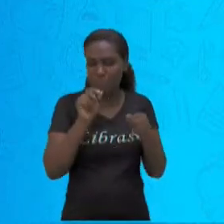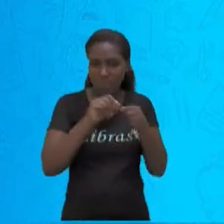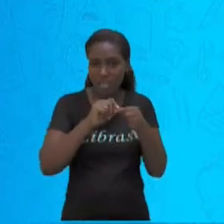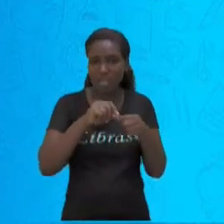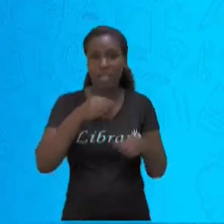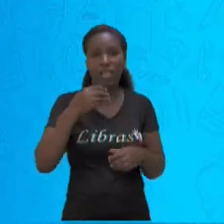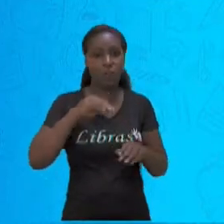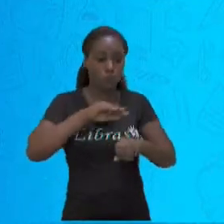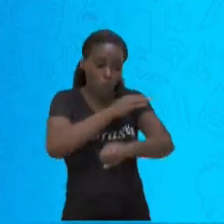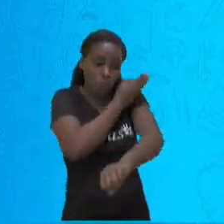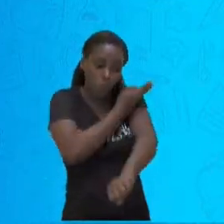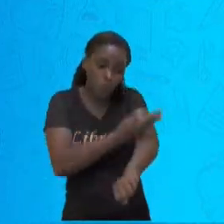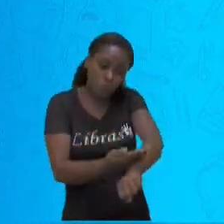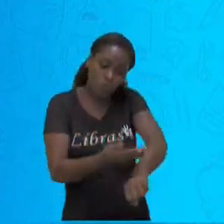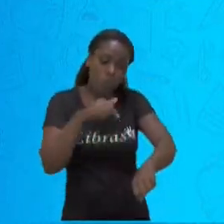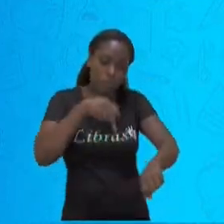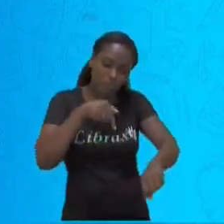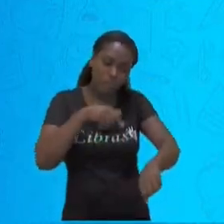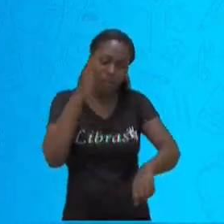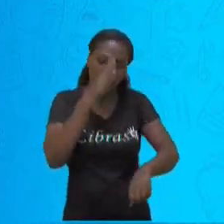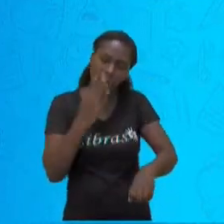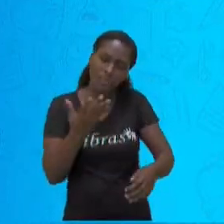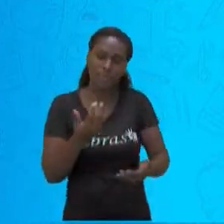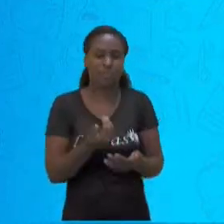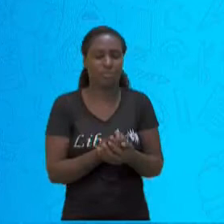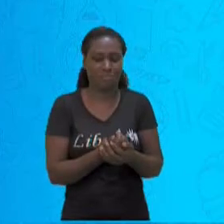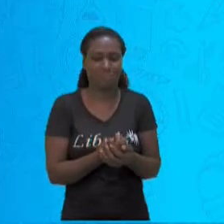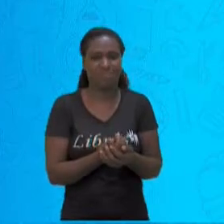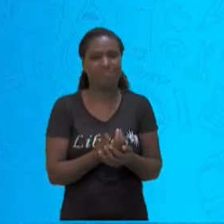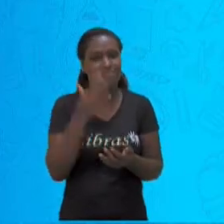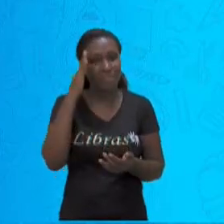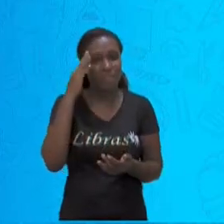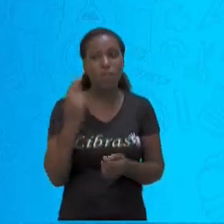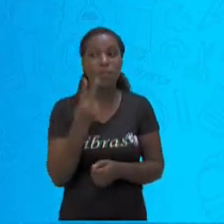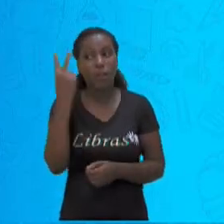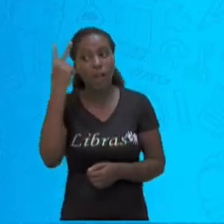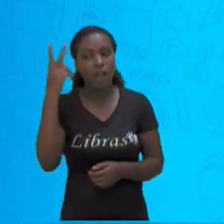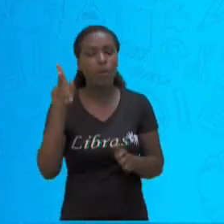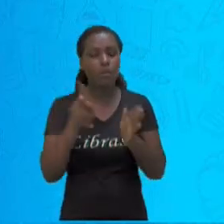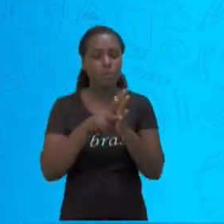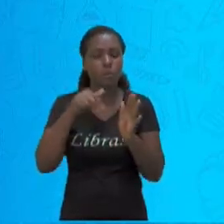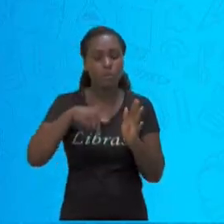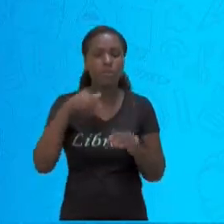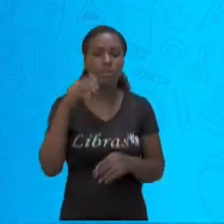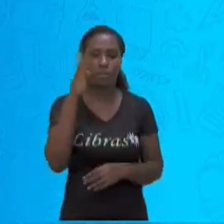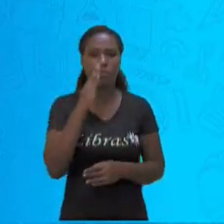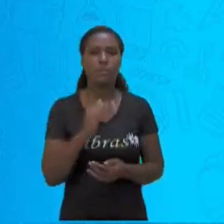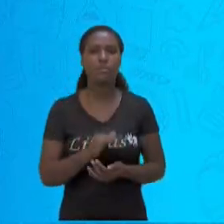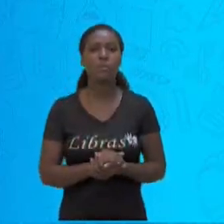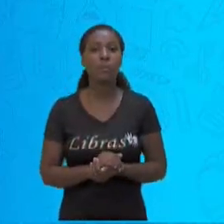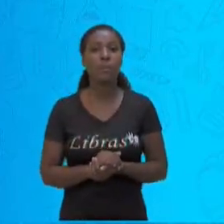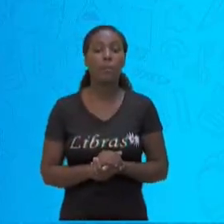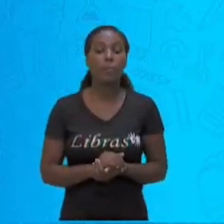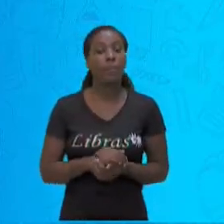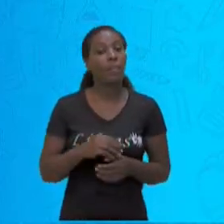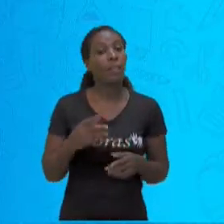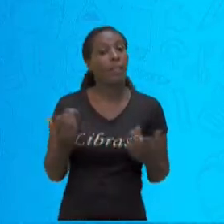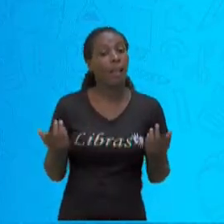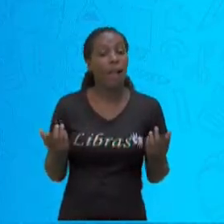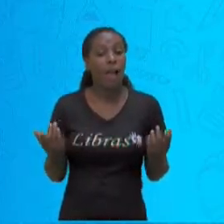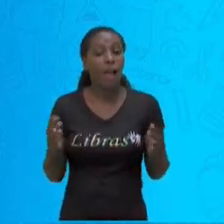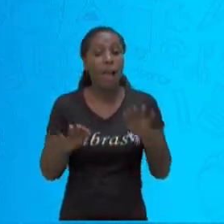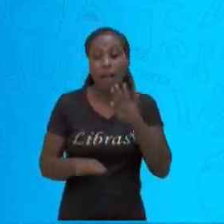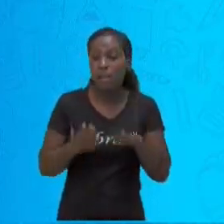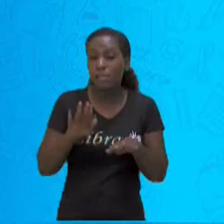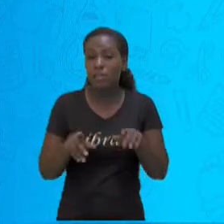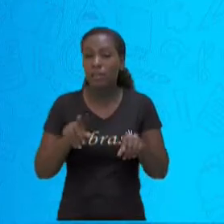nossos valores. Muitas das vezes, nós invertemos esses valores em nome de